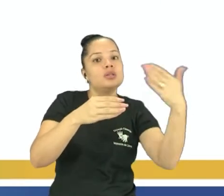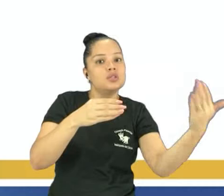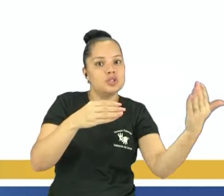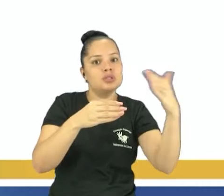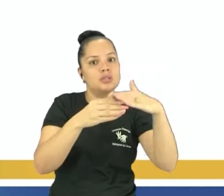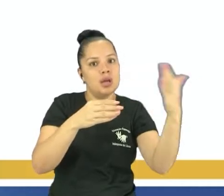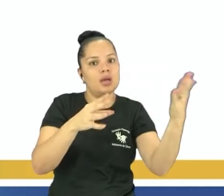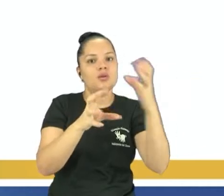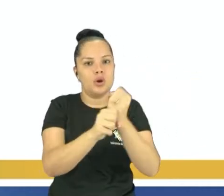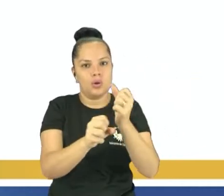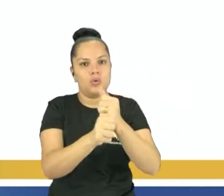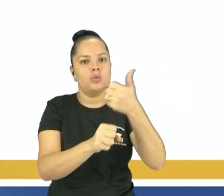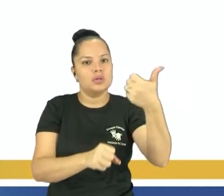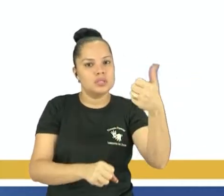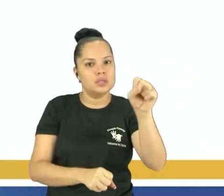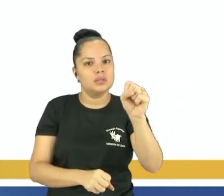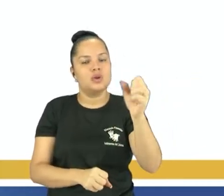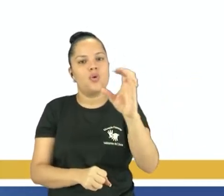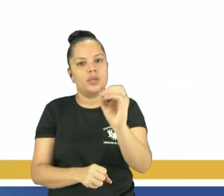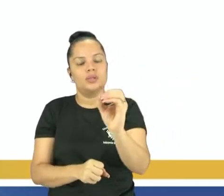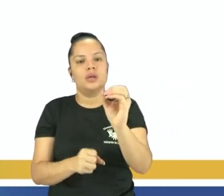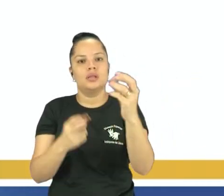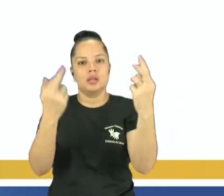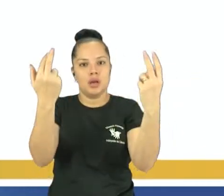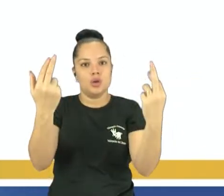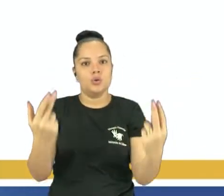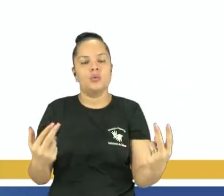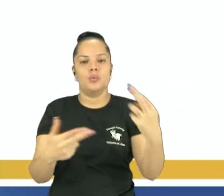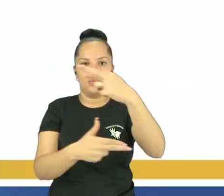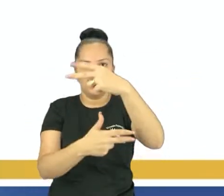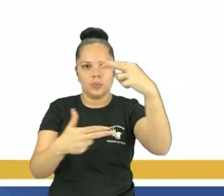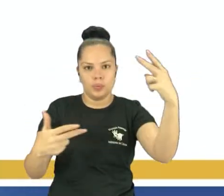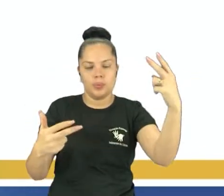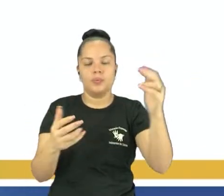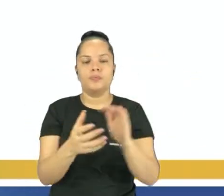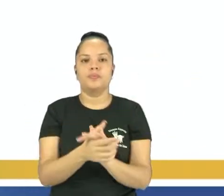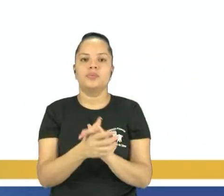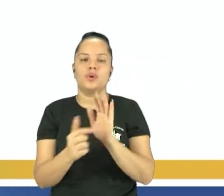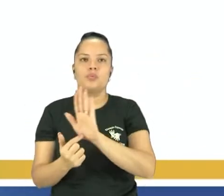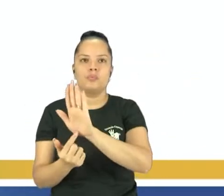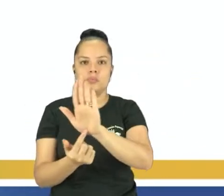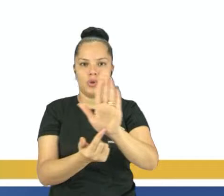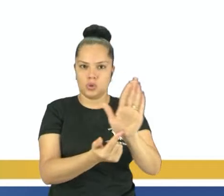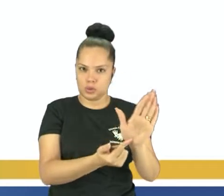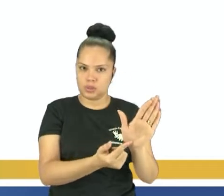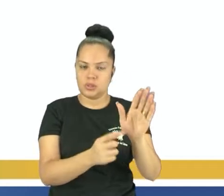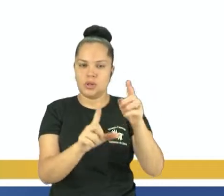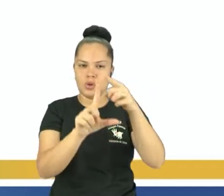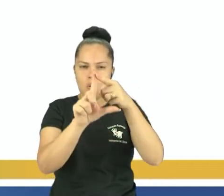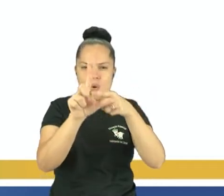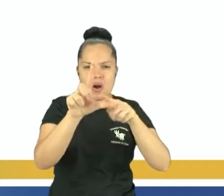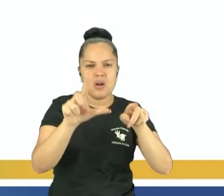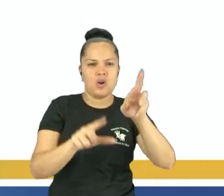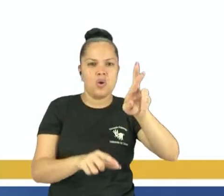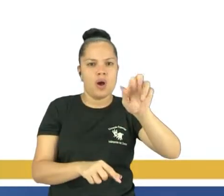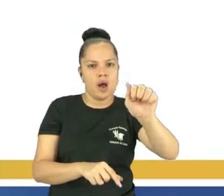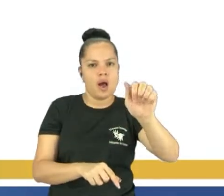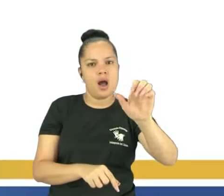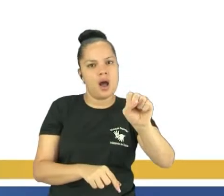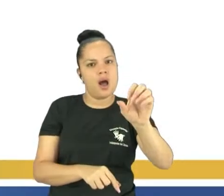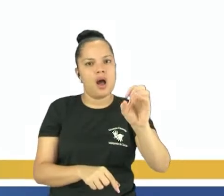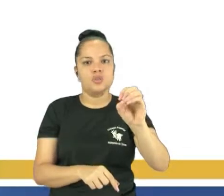ângulos adjacentes aí que estão lado a lado, formando entre eles o que a gente chama de ângulo raso ou